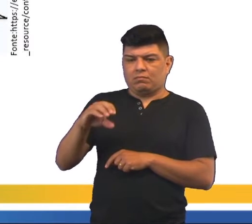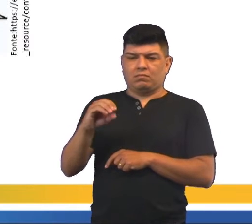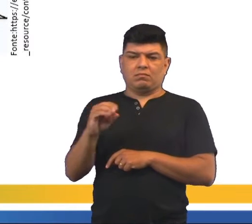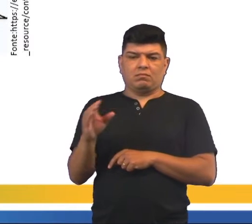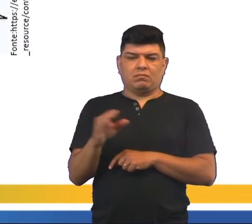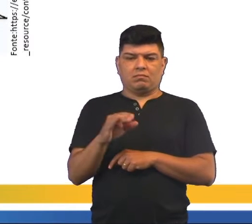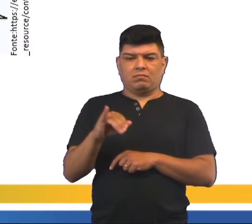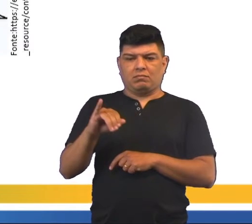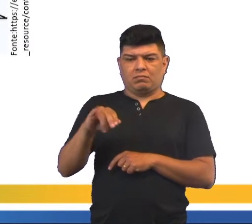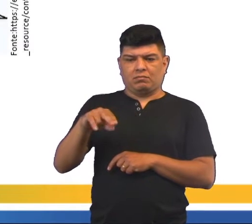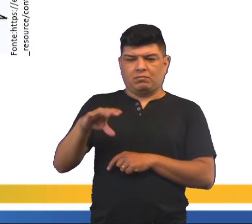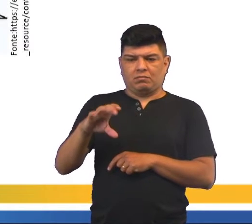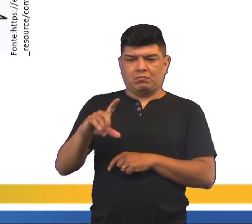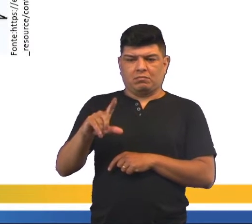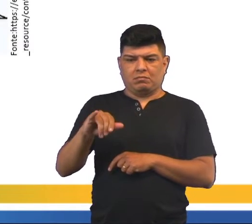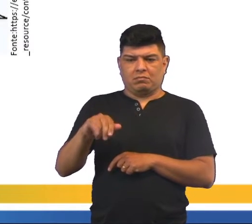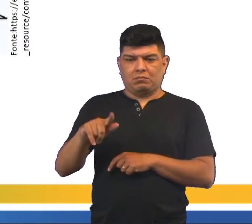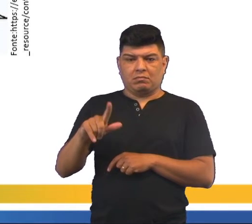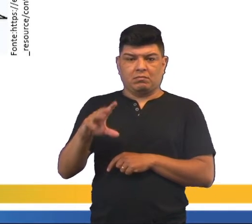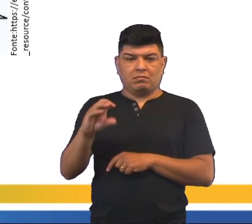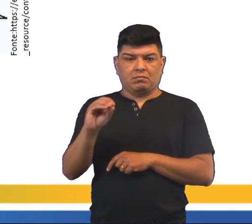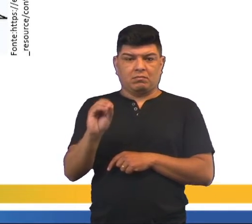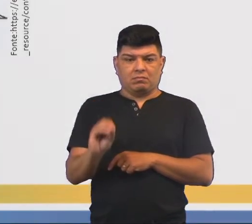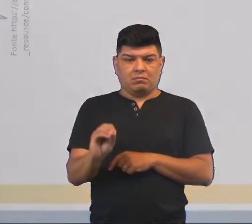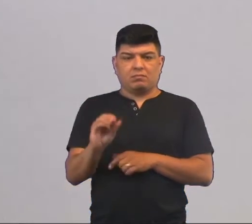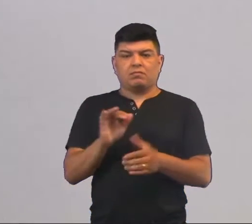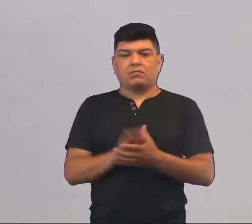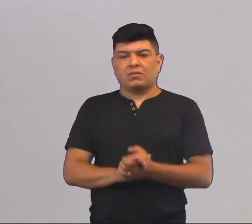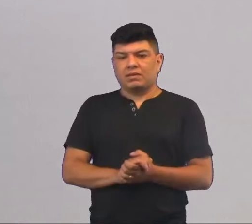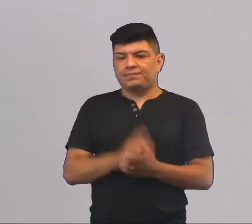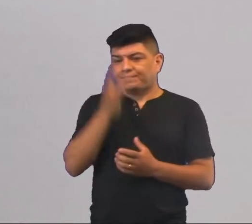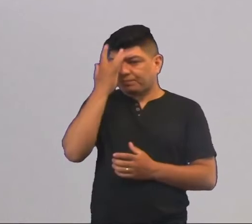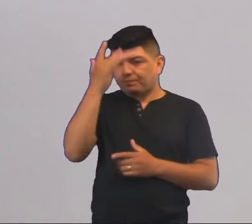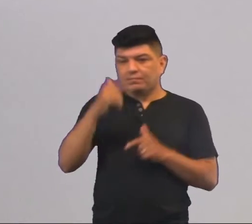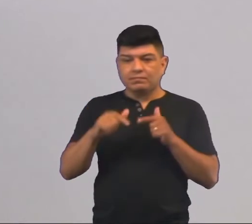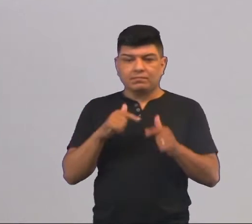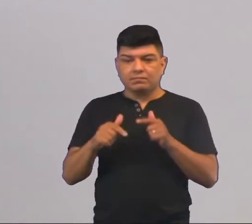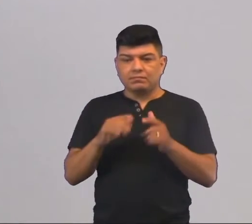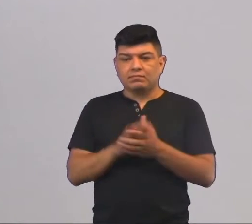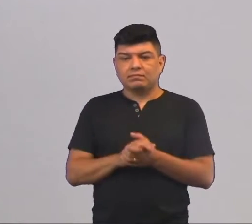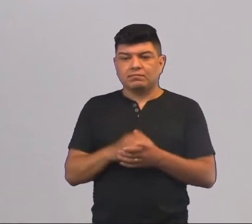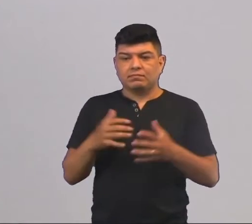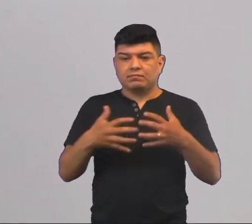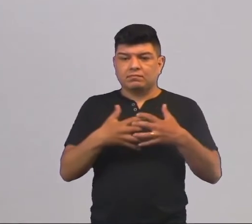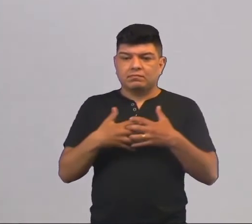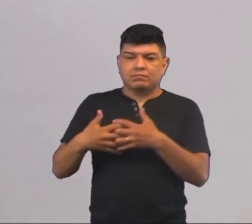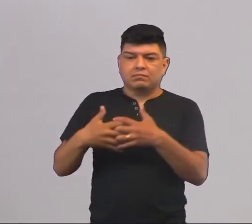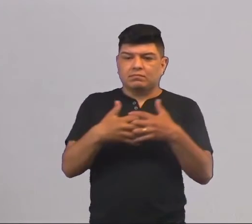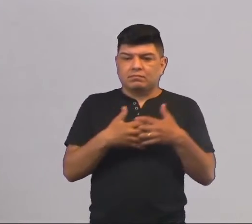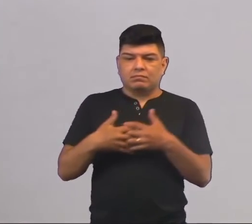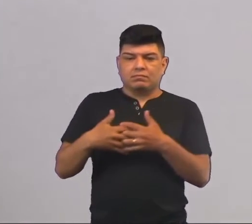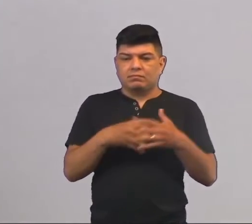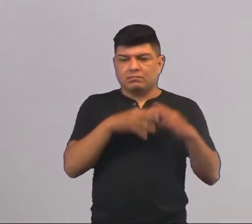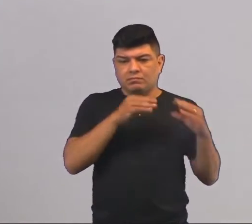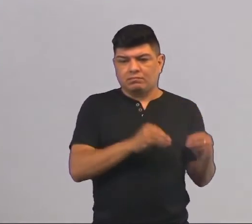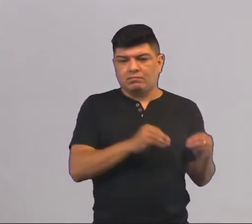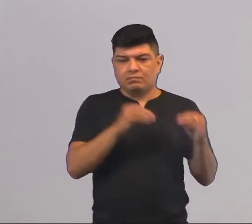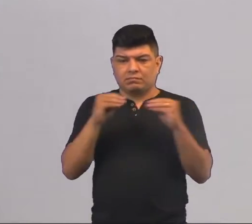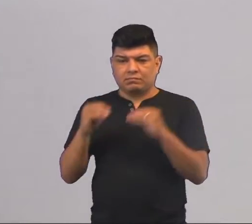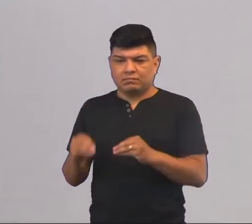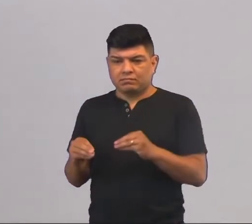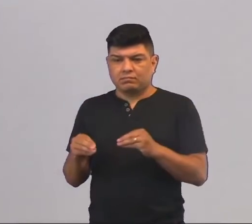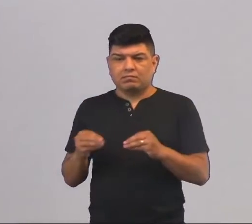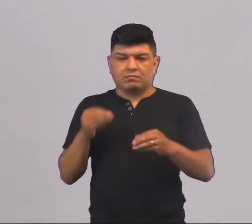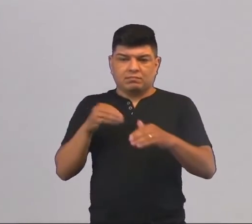esse plano inclinado também Vai facilitar um trabalho por exemplo e um caminhão de mudança para que a pessoa consiga né